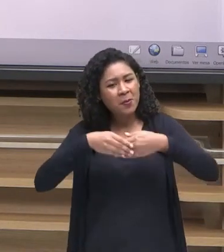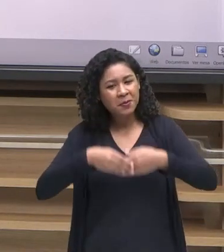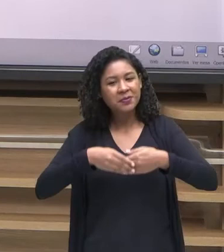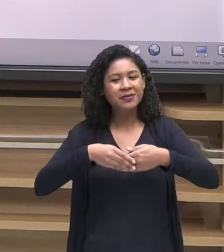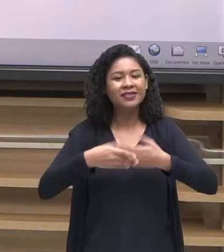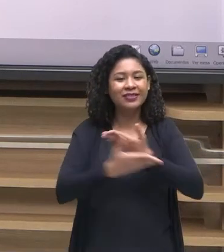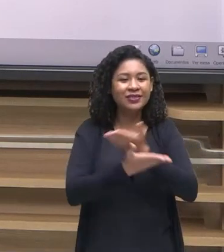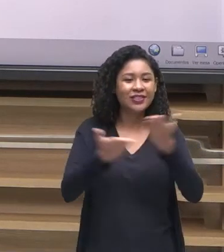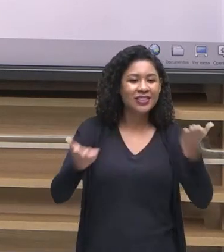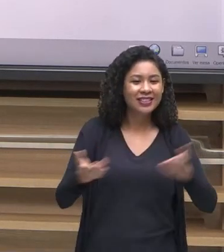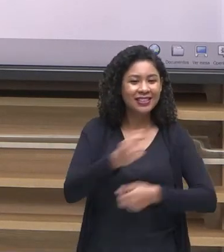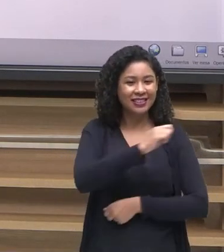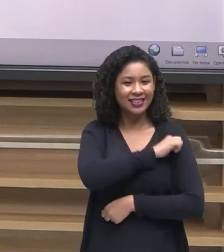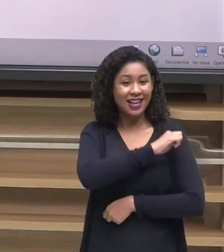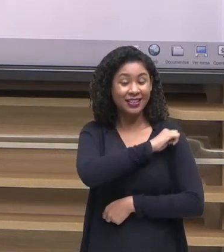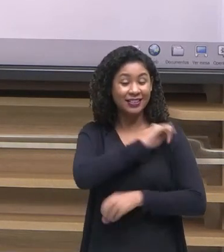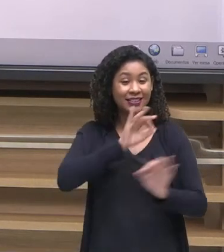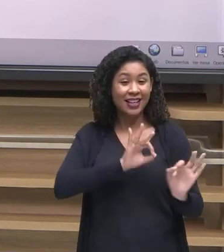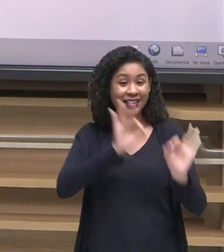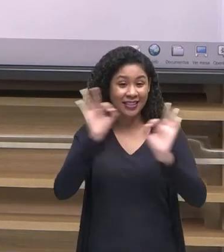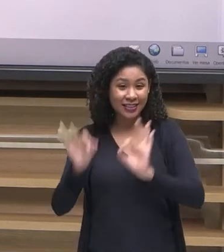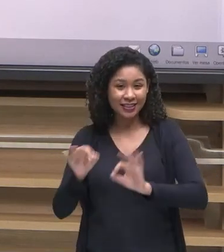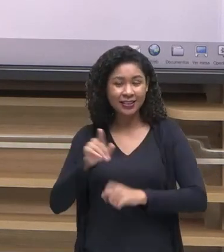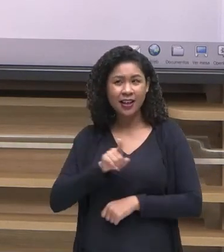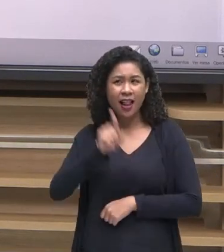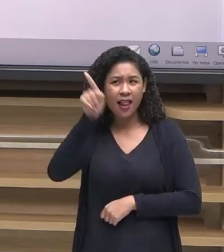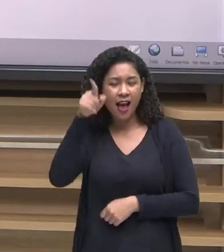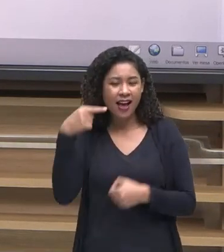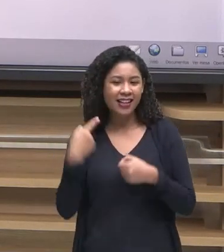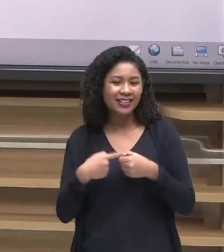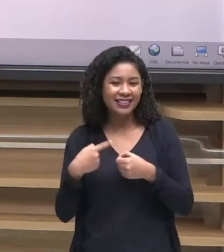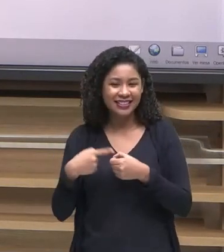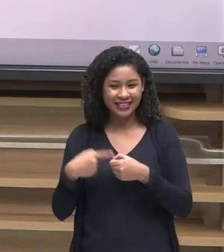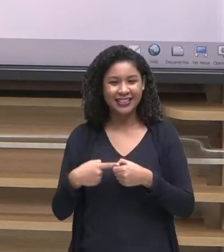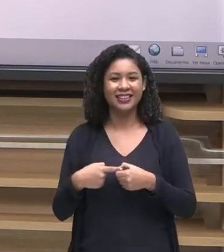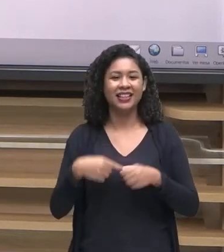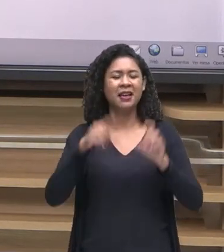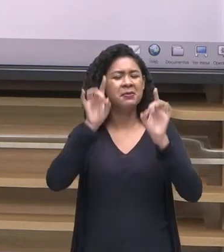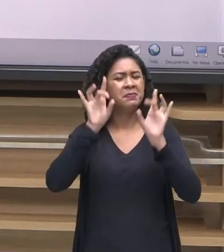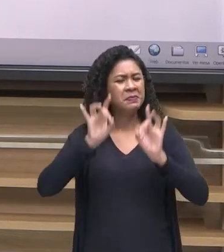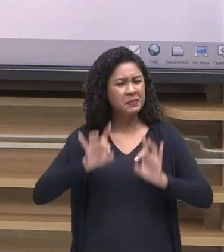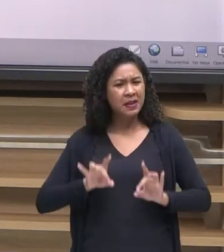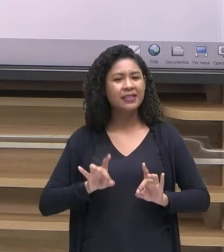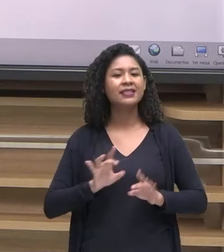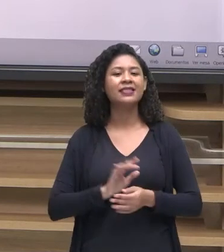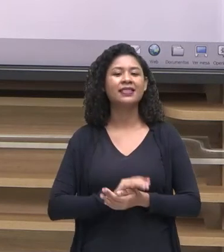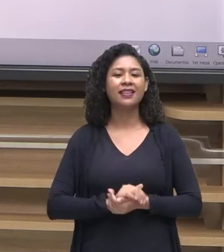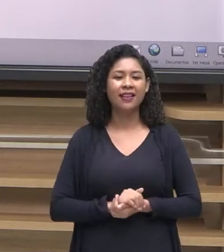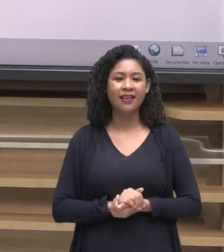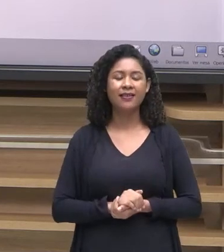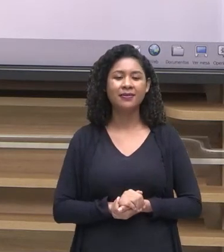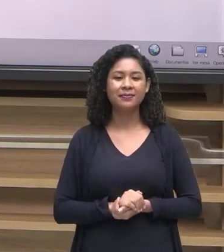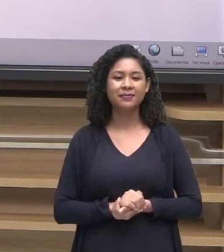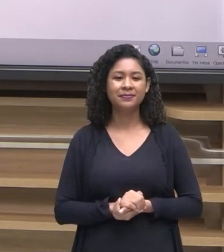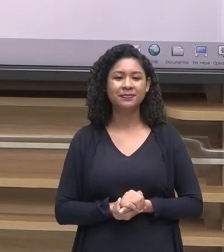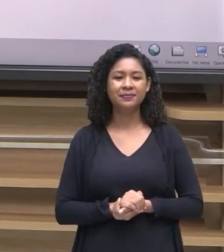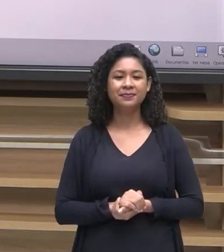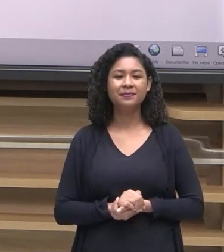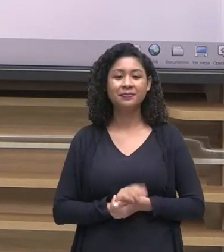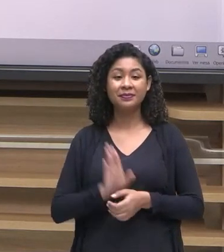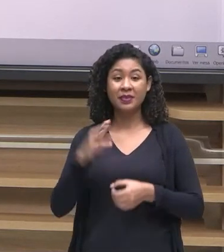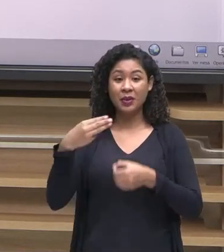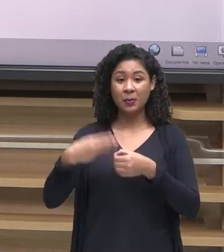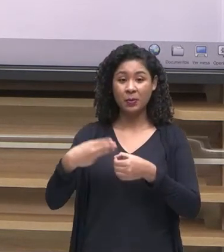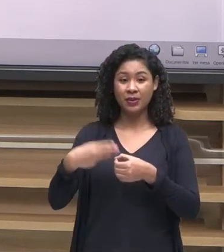nossos alunos que estão nos acompanhando no interior do estado, de maneira muito especial e acolhedora, do município